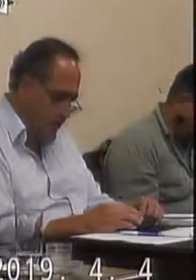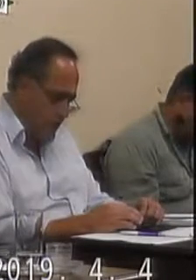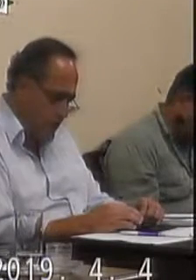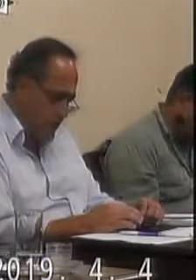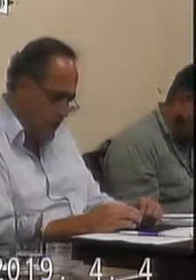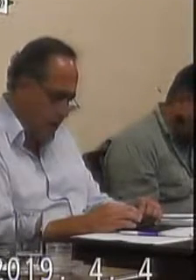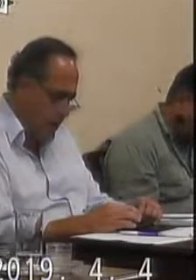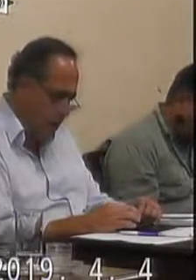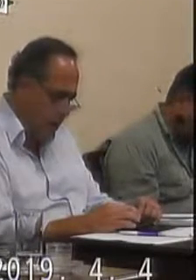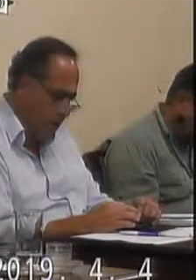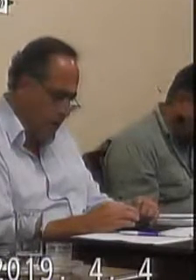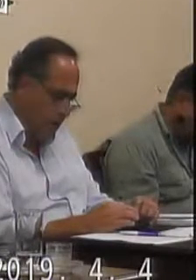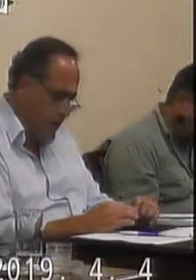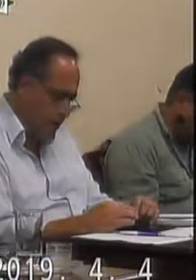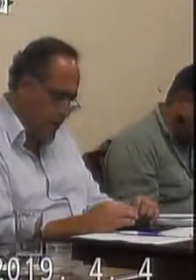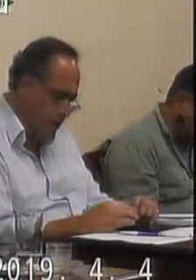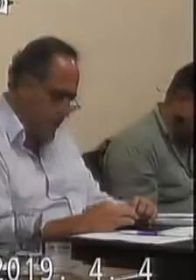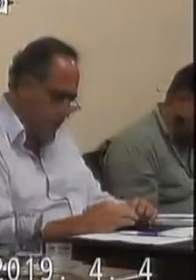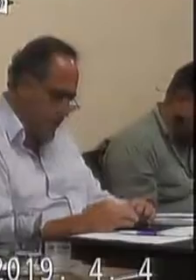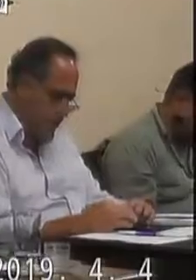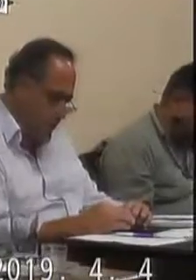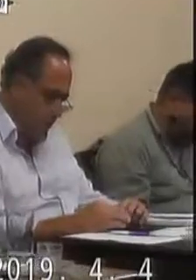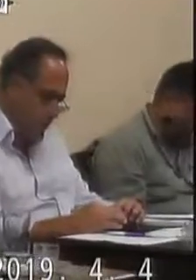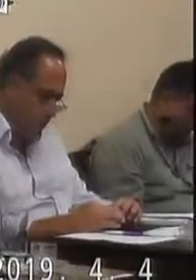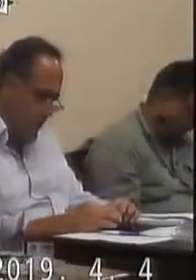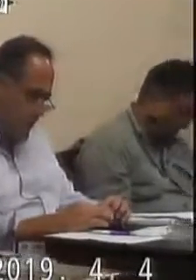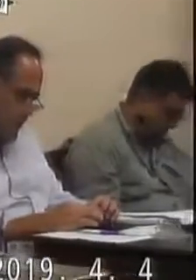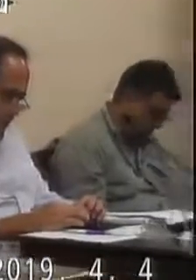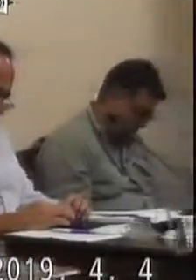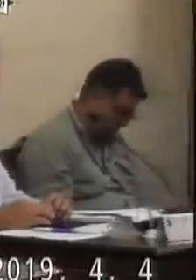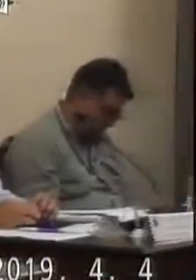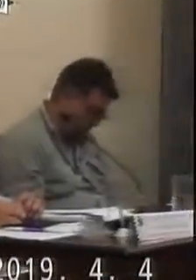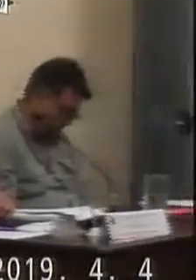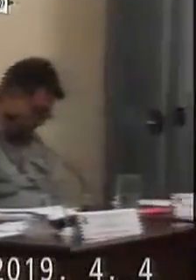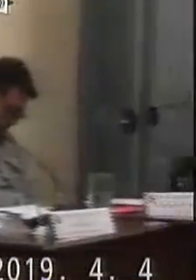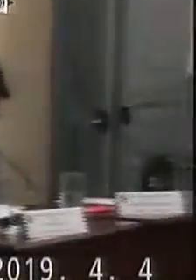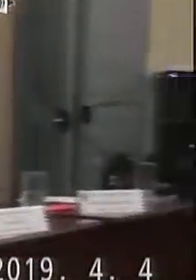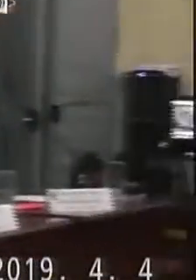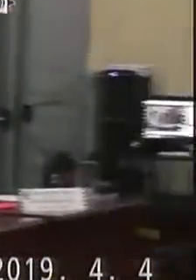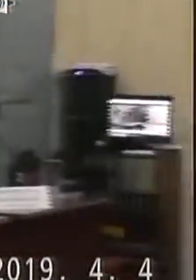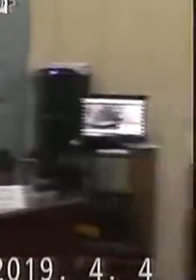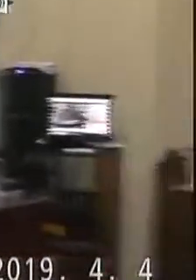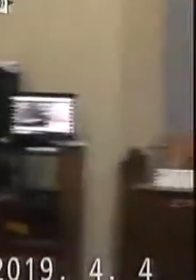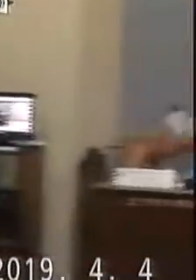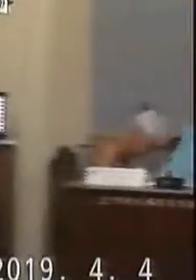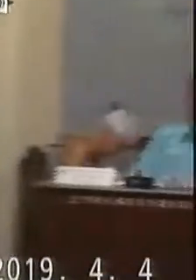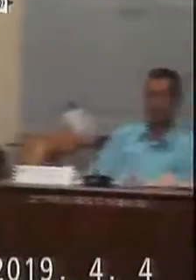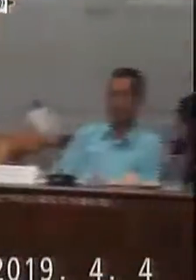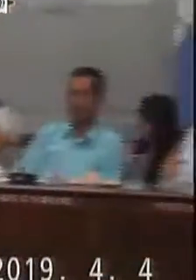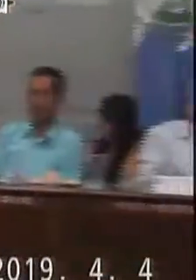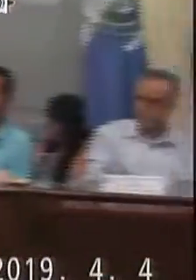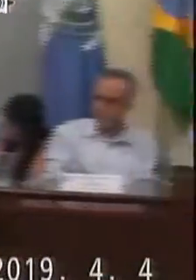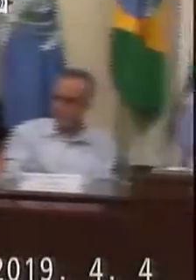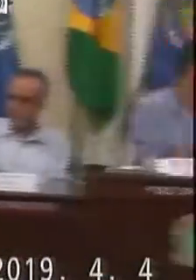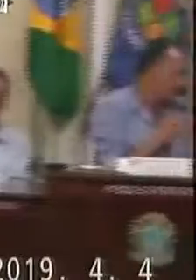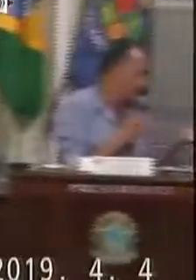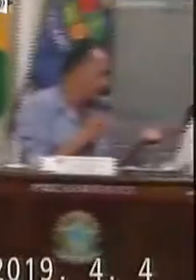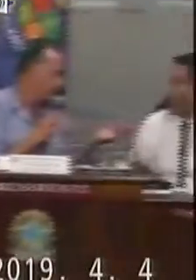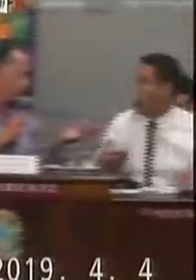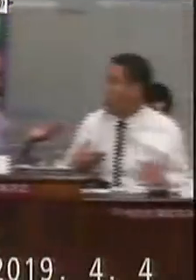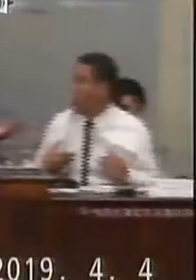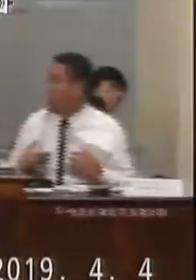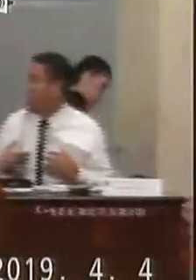aqui. Muito obrigado, presidente. Continua em discussão o requerimento 094. Como autor, quero comentar também. Então vai